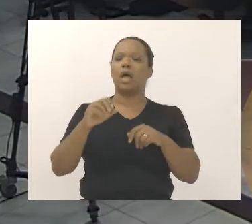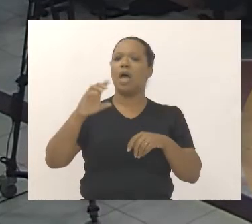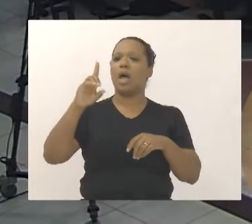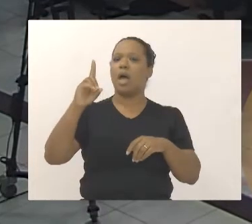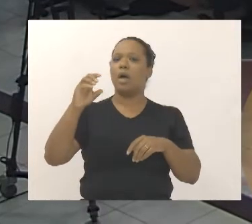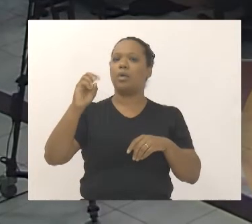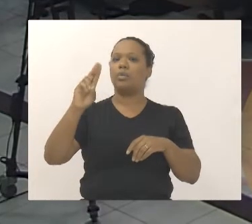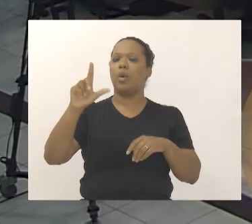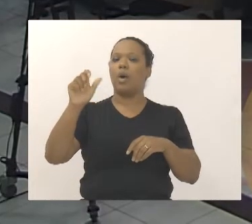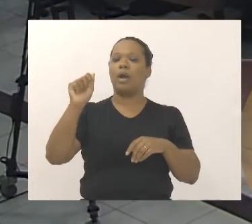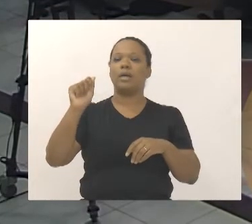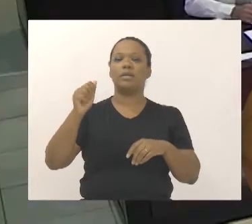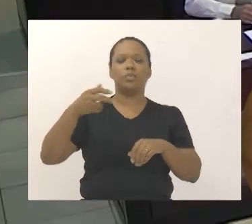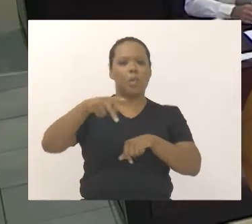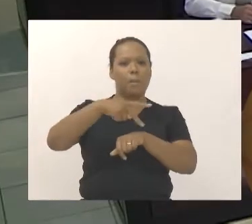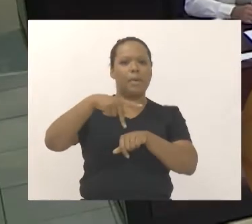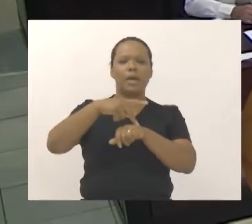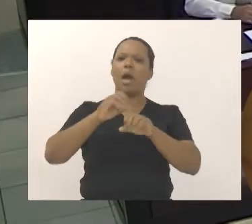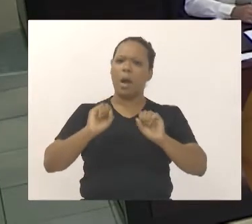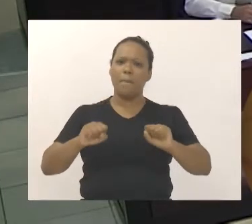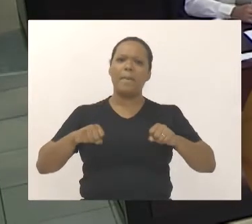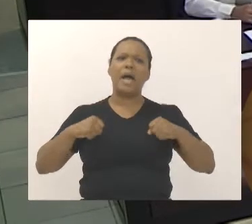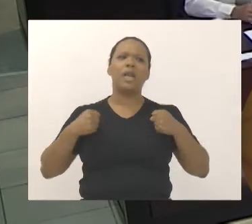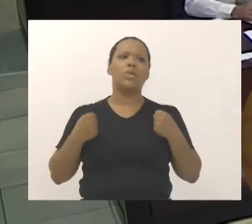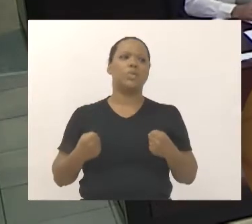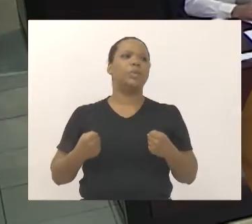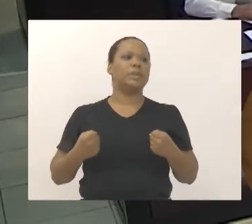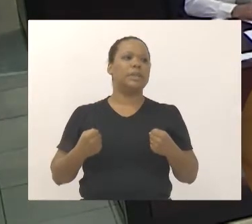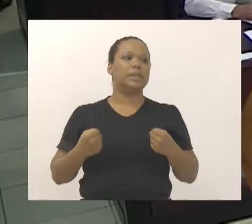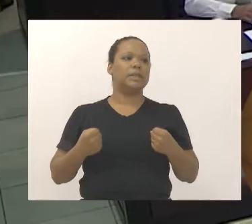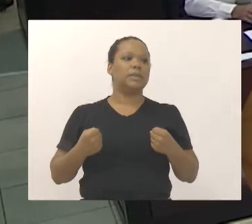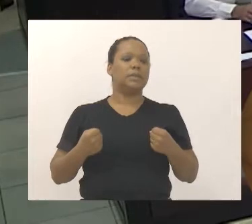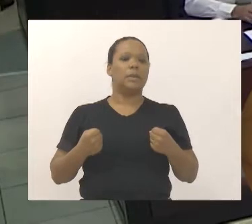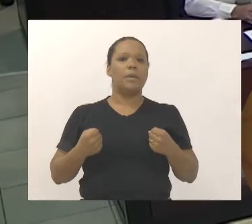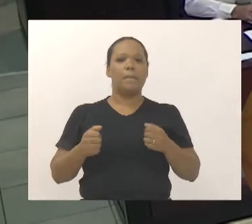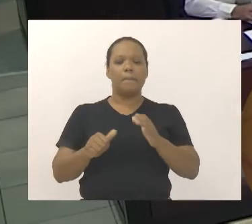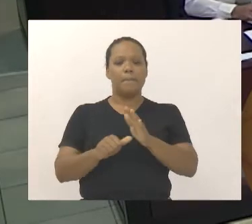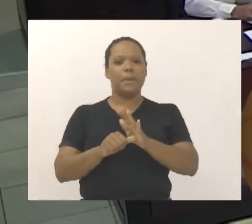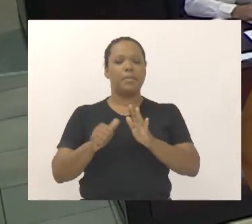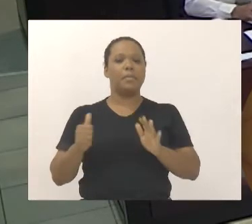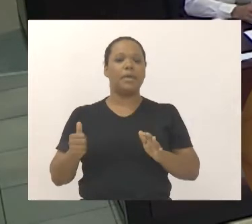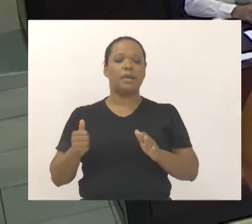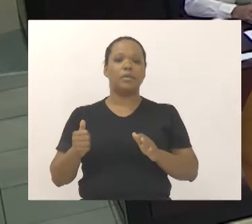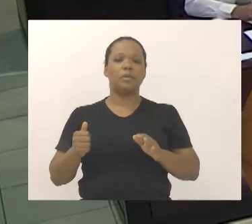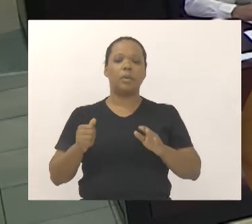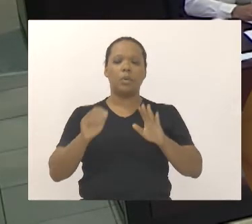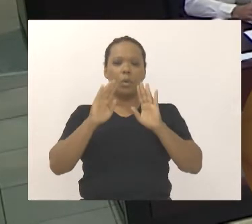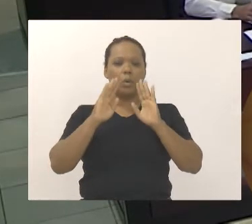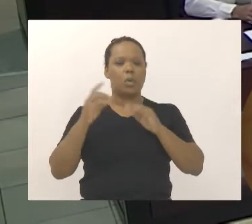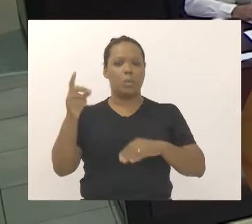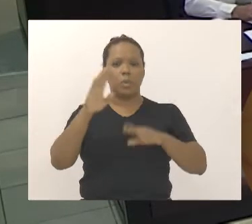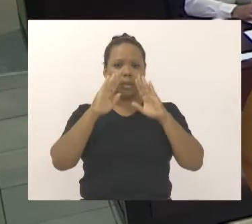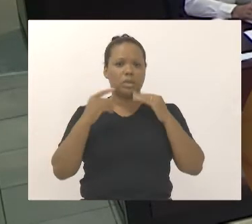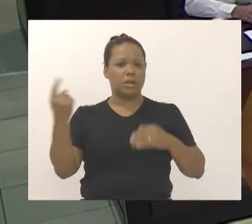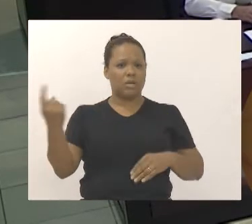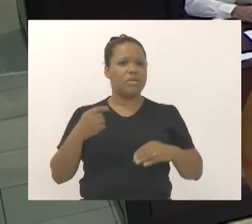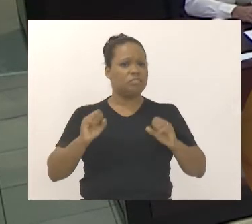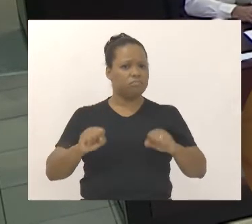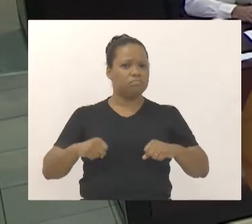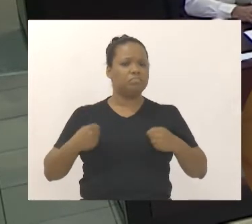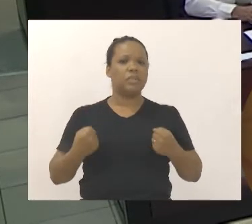nossa cidade, do país. A gente sabe que é uma luta, né? Eu acho que aqui hoje é um primeiro passo que elas estão dando. Eu acho que a luta maior é para regulamentar